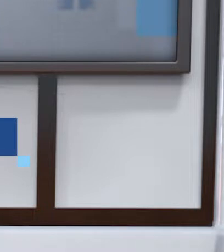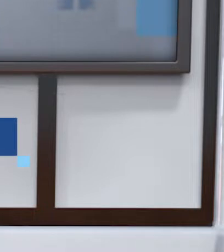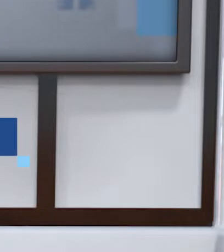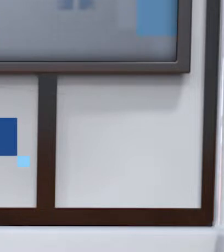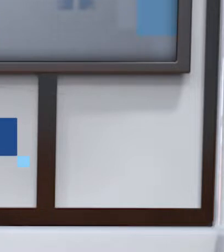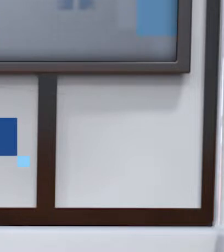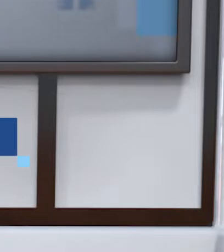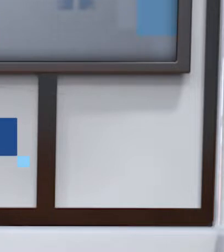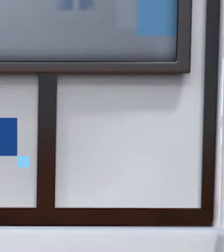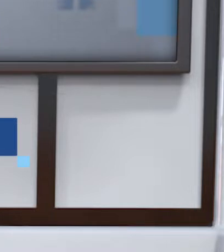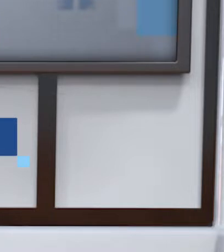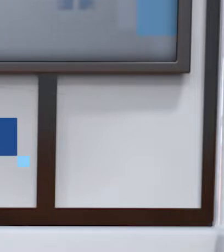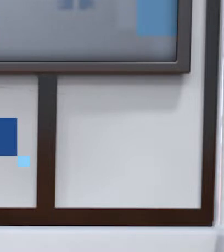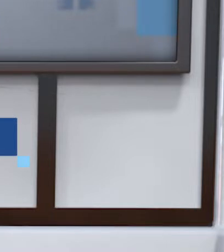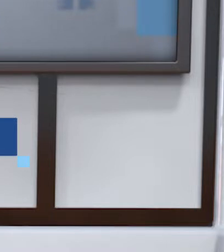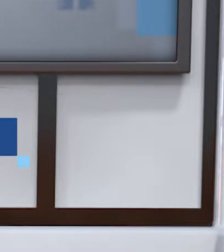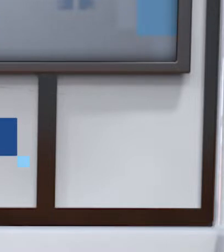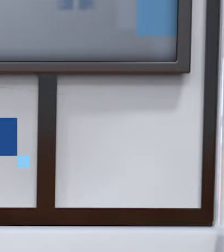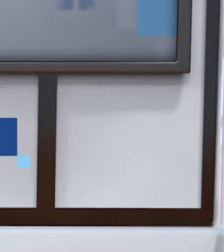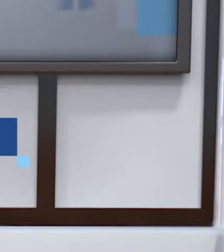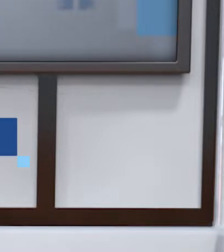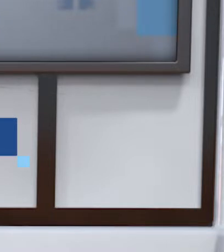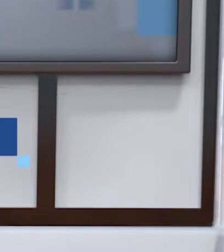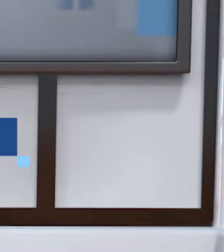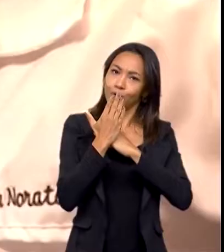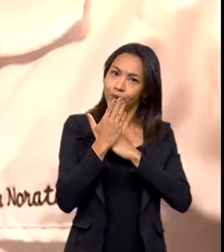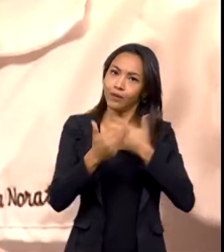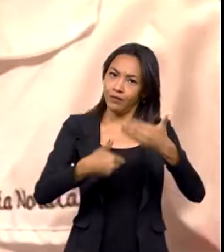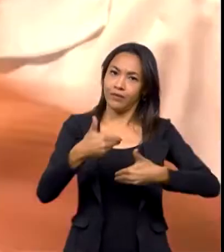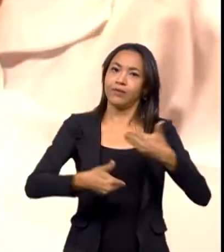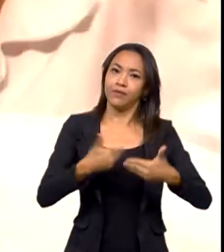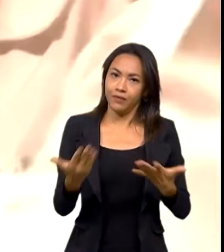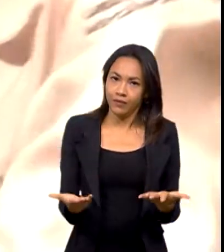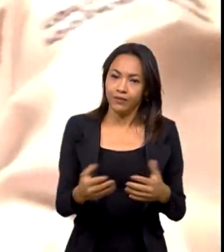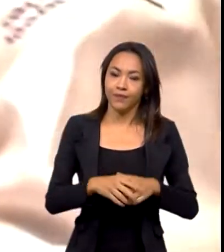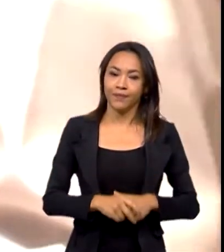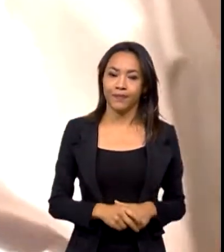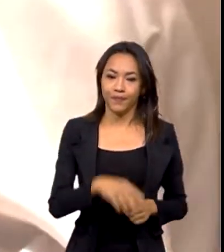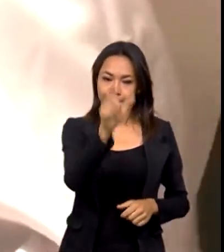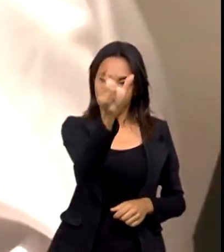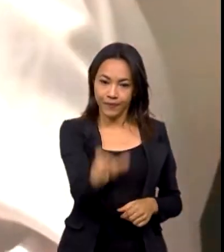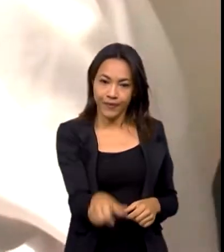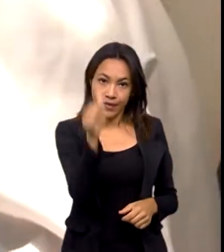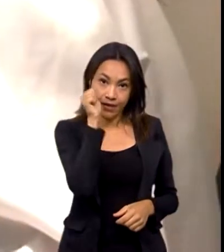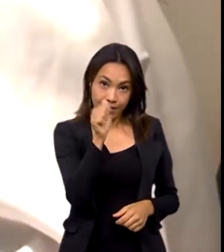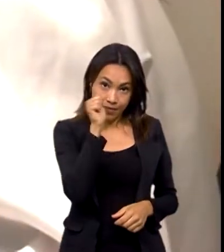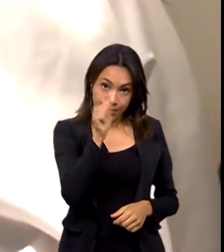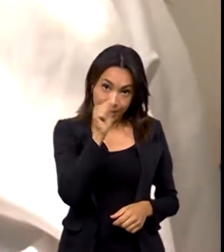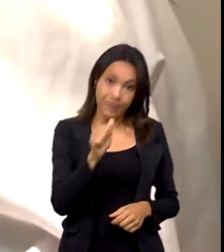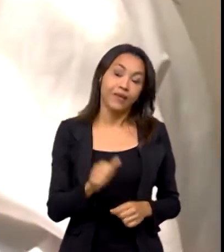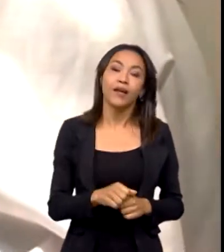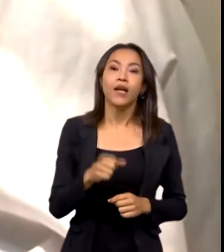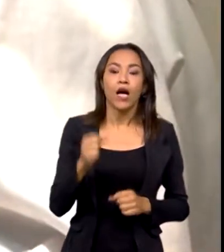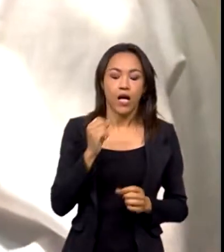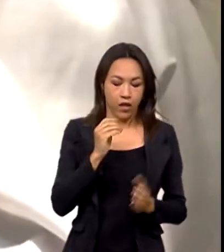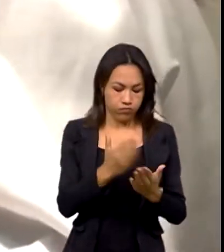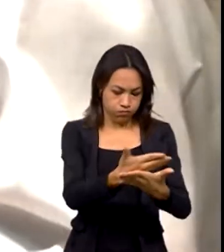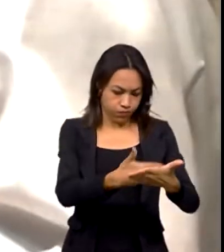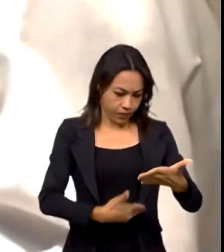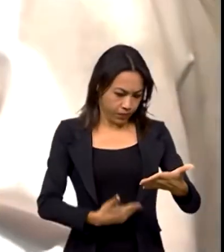adequados podem potencializar a eficiência do tratamento. Letícia recebeu o diagnóstico de câncer no